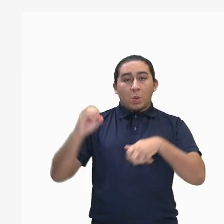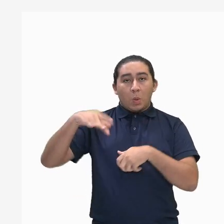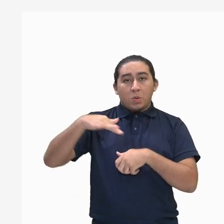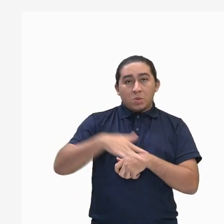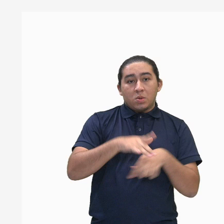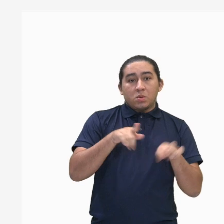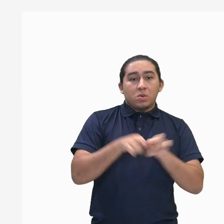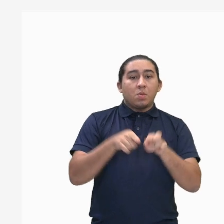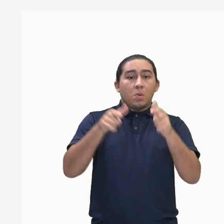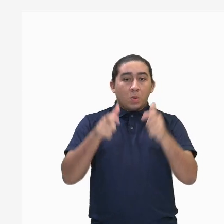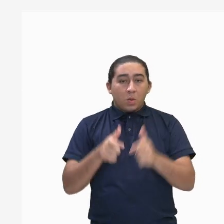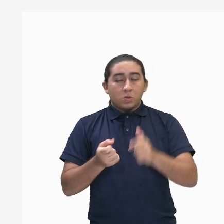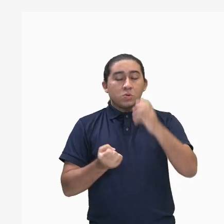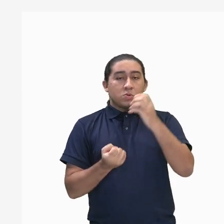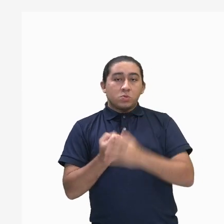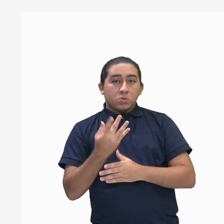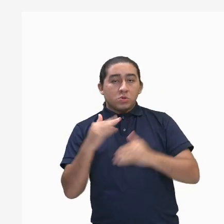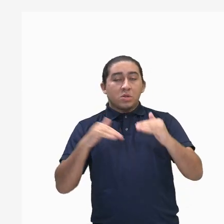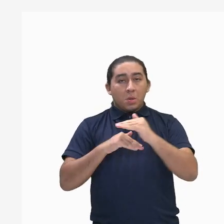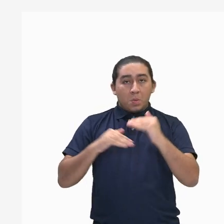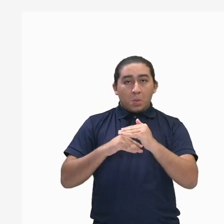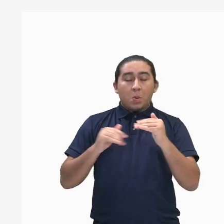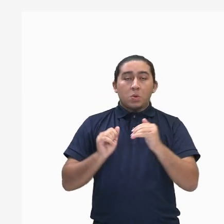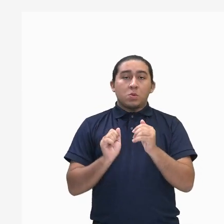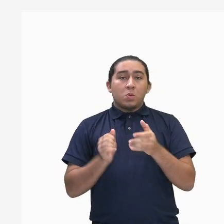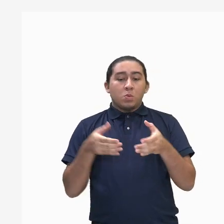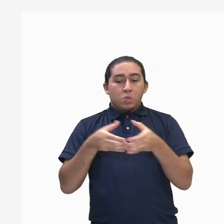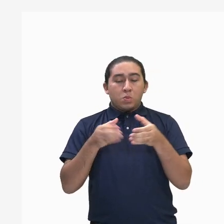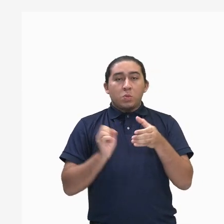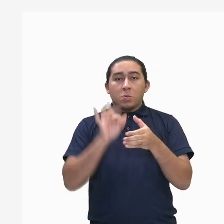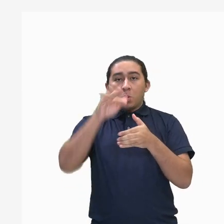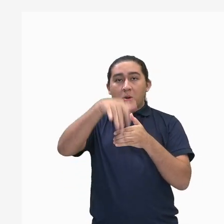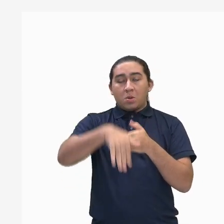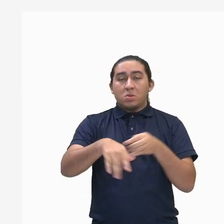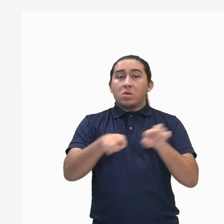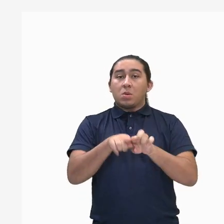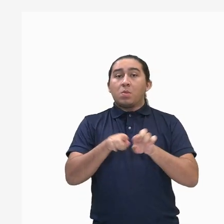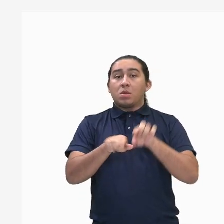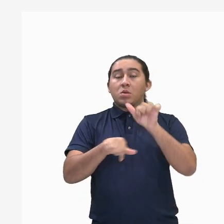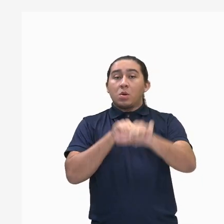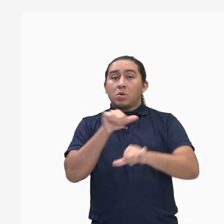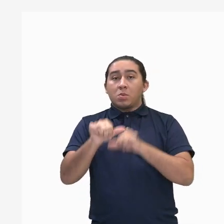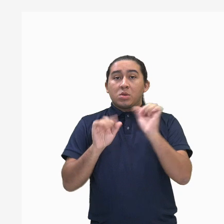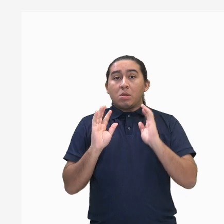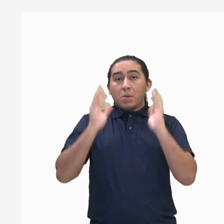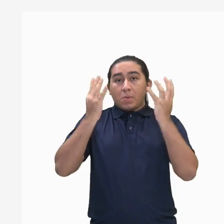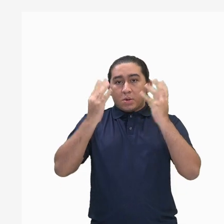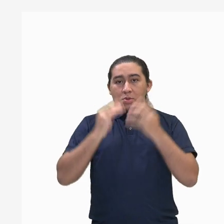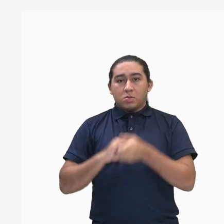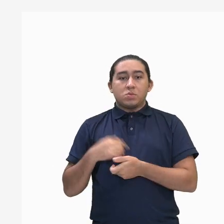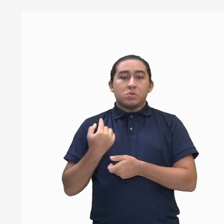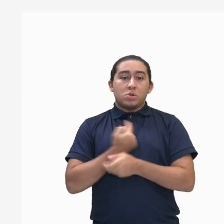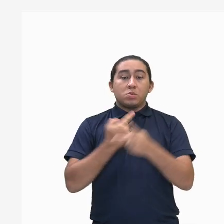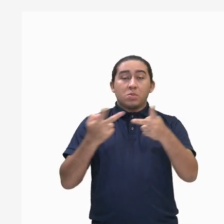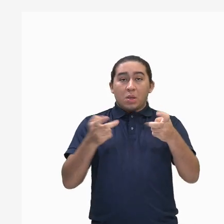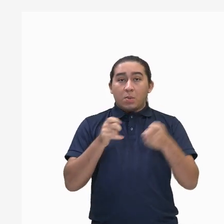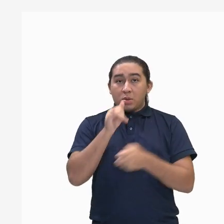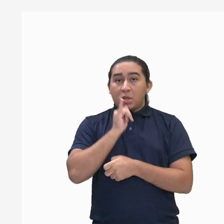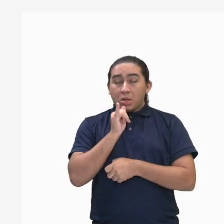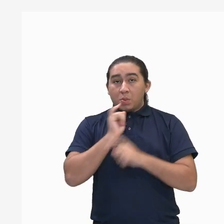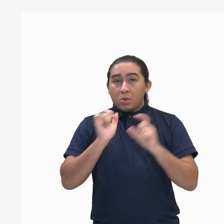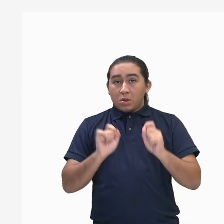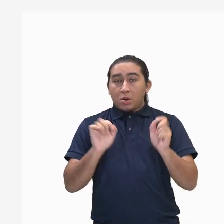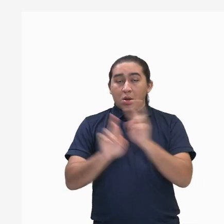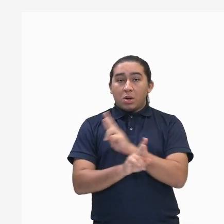dos terremotos e vulcões e até mesmo as mudanças climáticas, né? Então, a gente pode observar aí com esses exemplos a relação